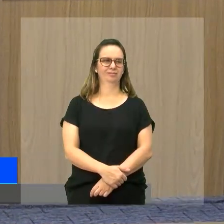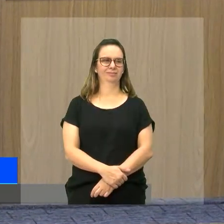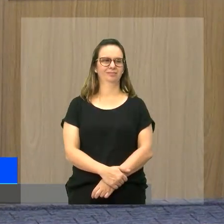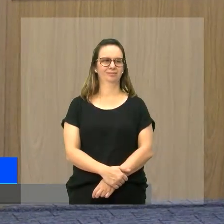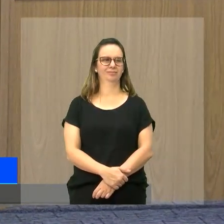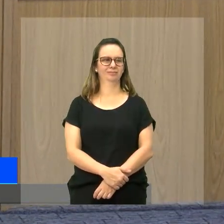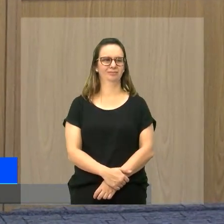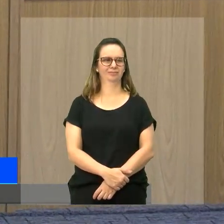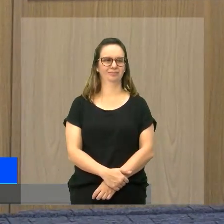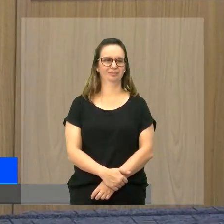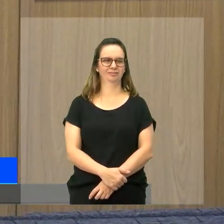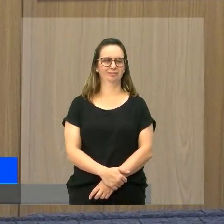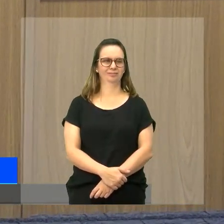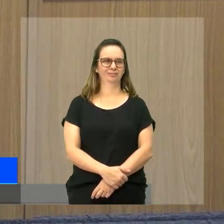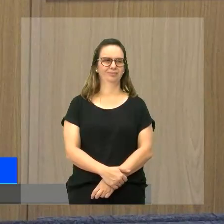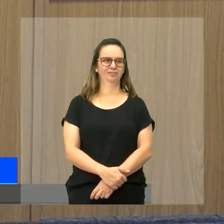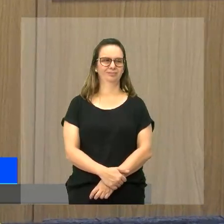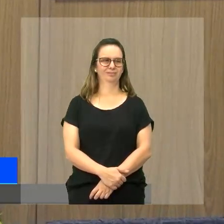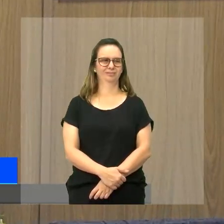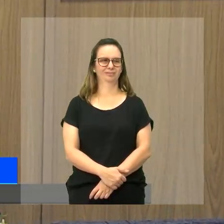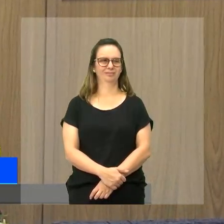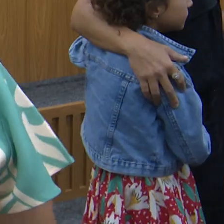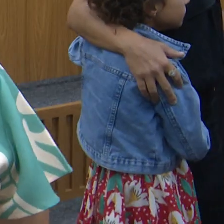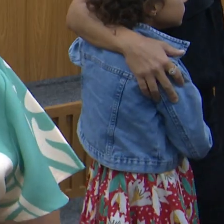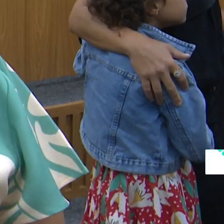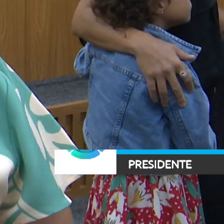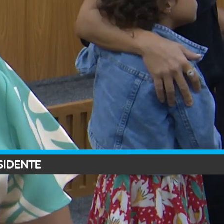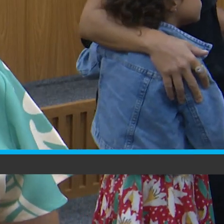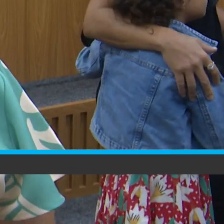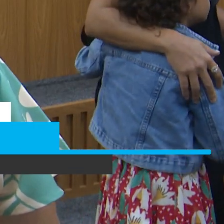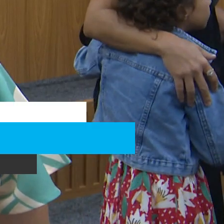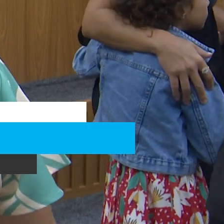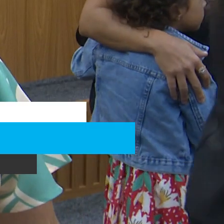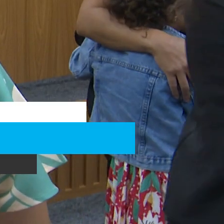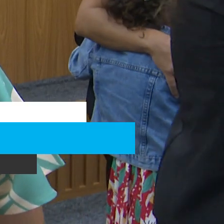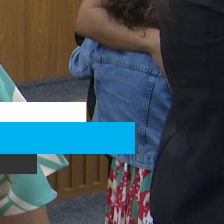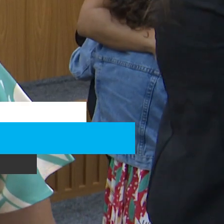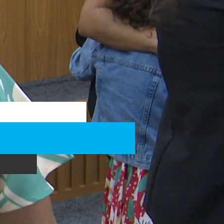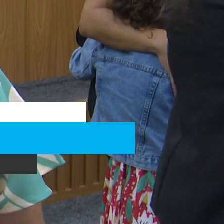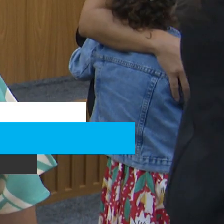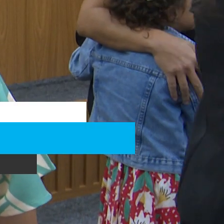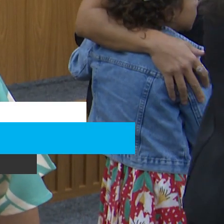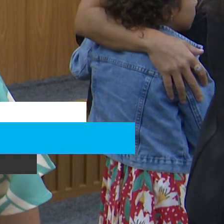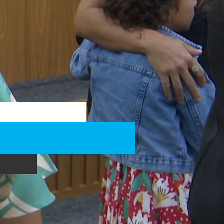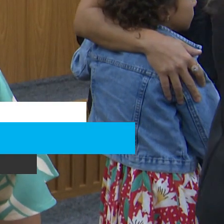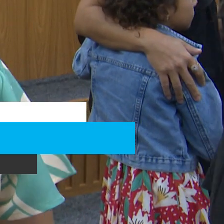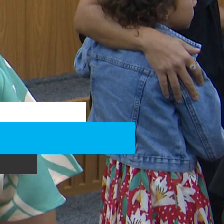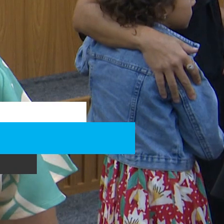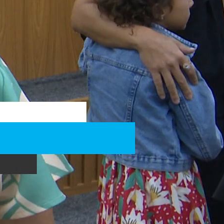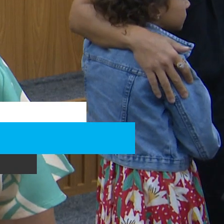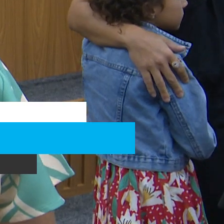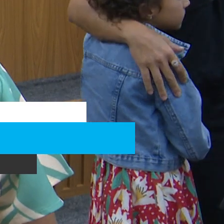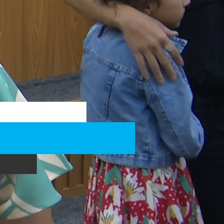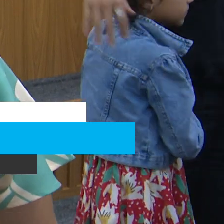agradecer o trabalho do médico no Sistema Único de Saúde é a porta de entrada para as nossas para